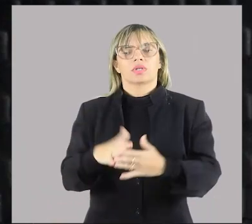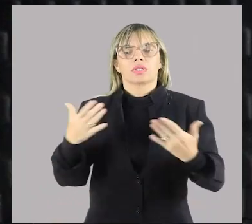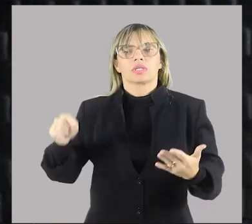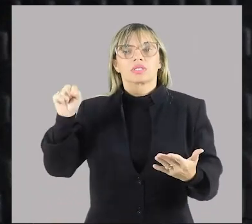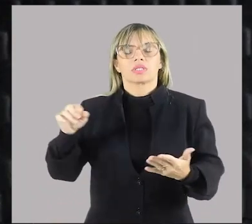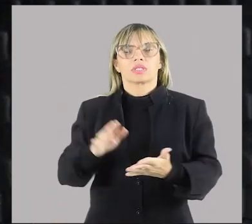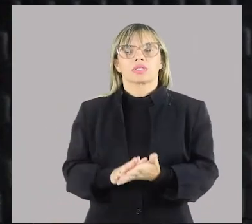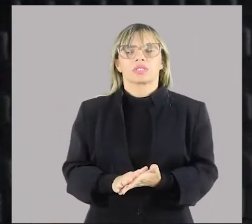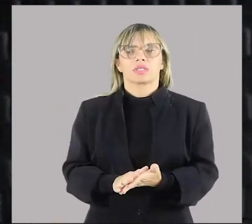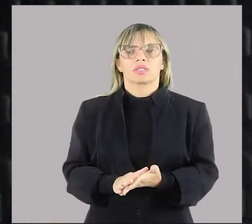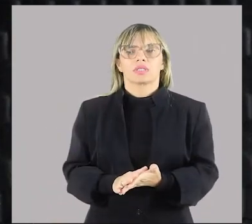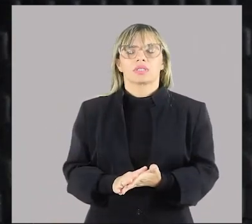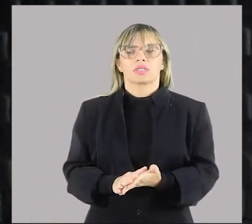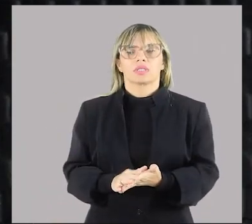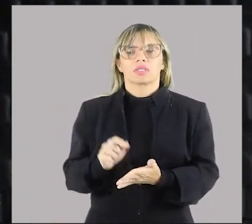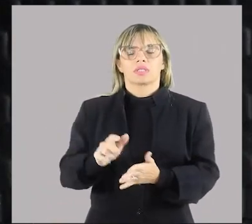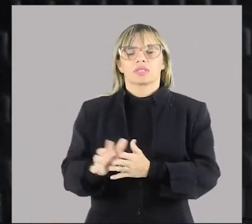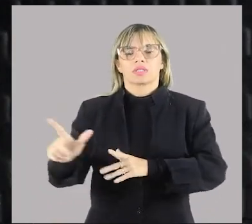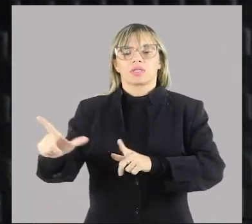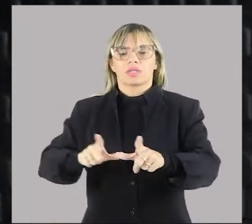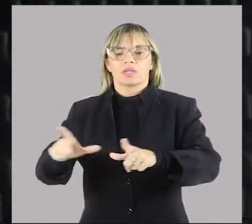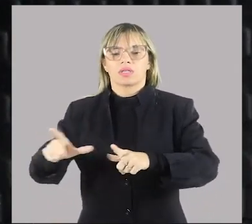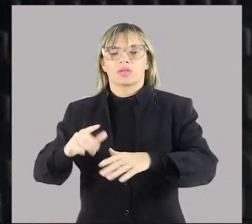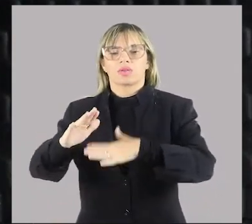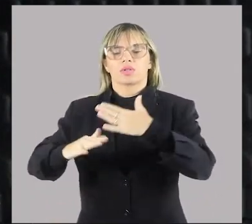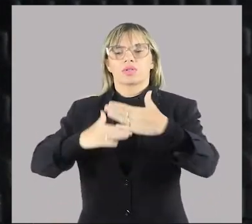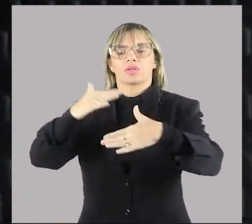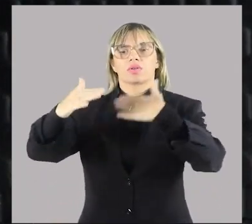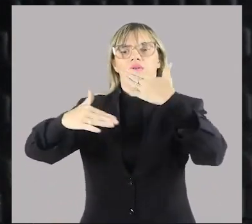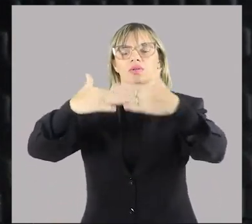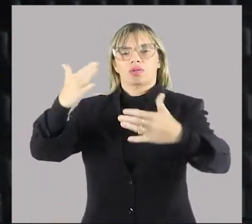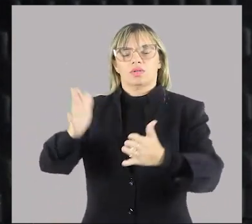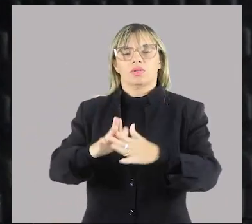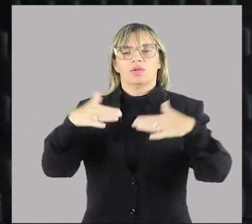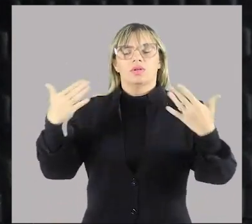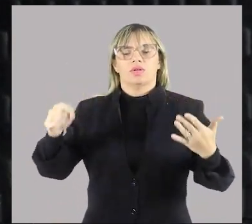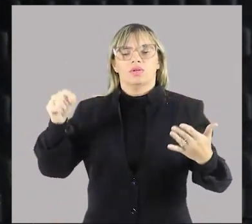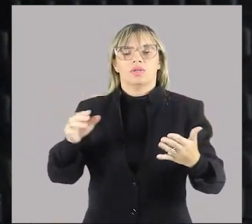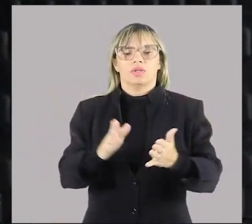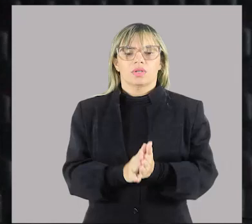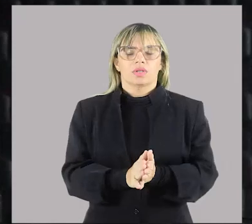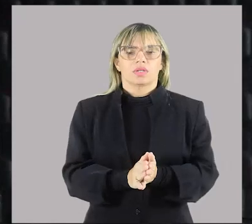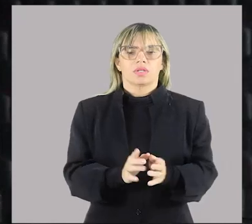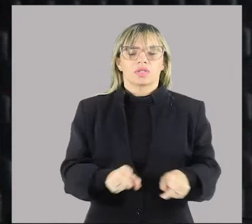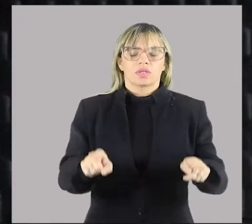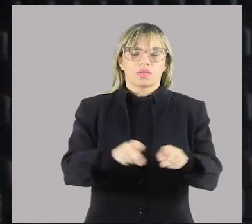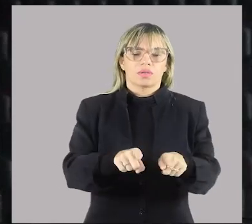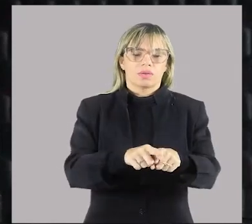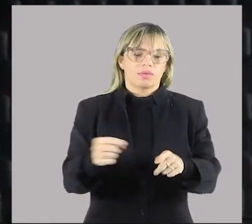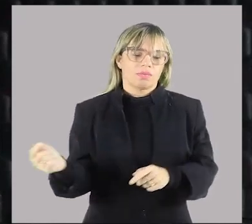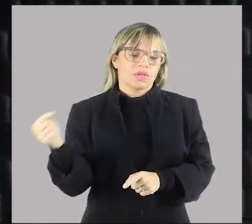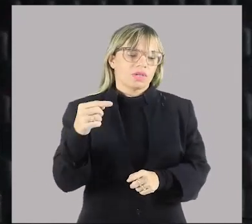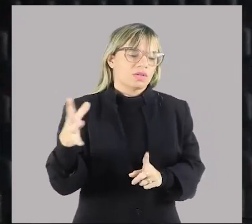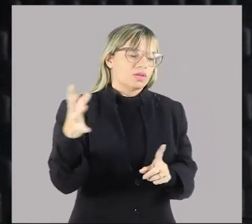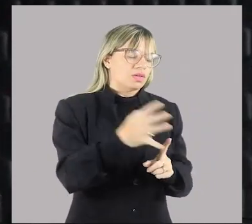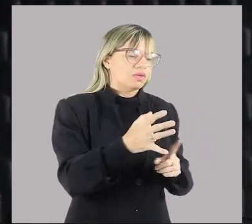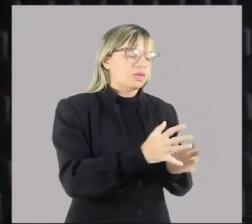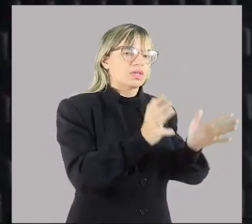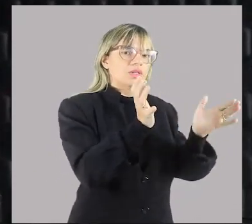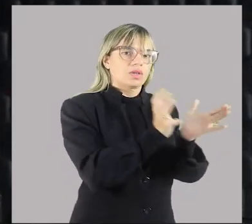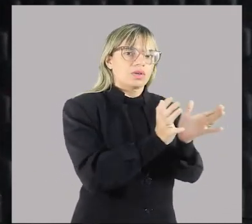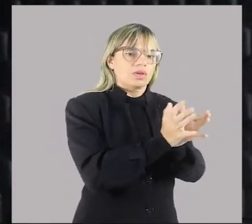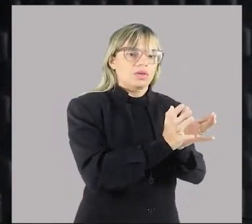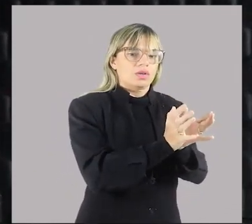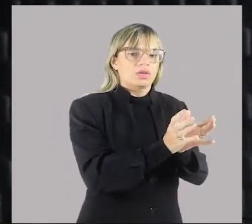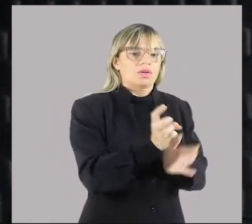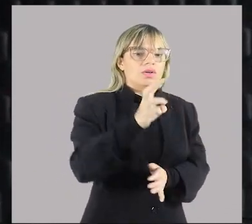crescendo. E com o crescimento dessas atividades, vai crescer a classe média. Porque quando você fala de classe média,